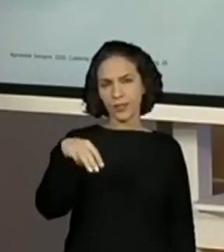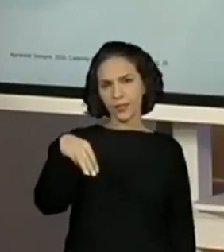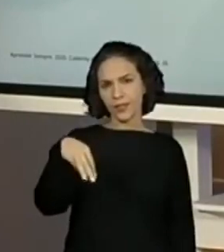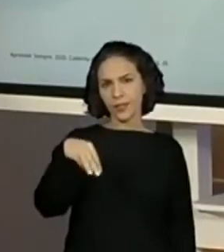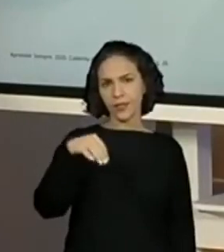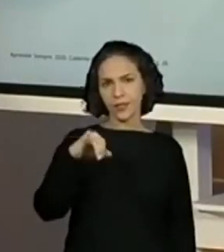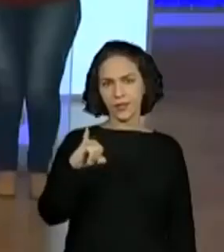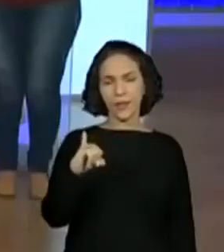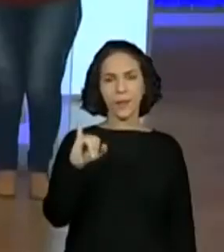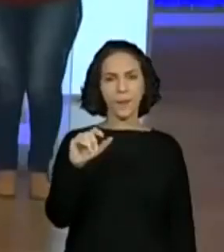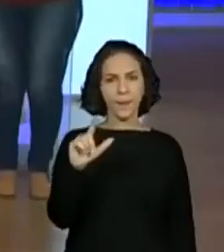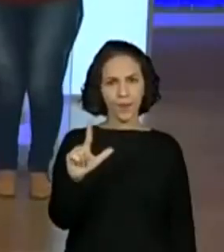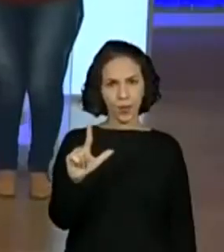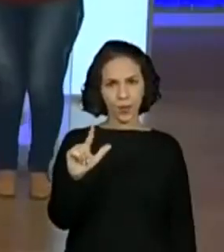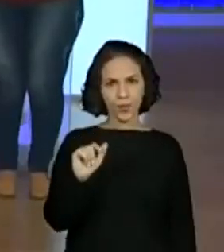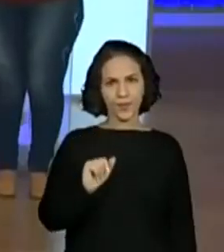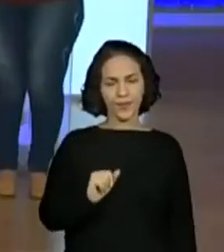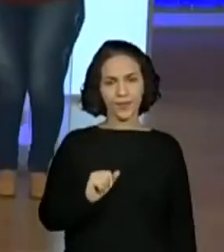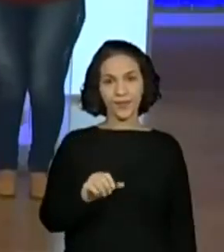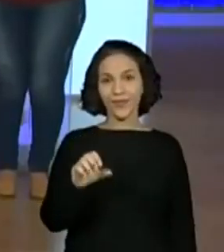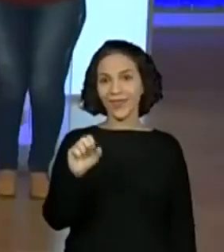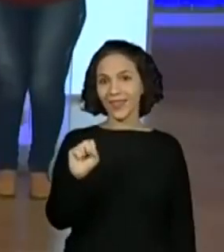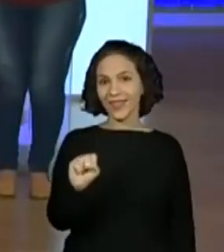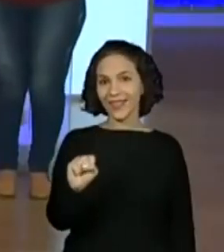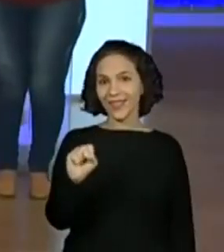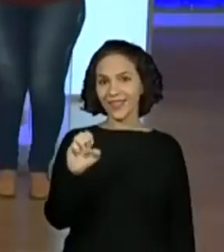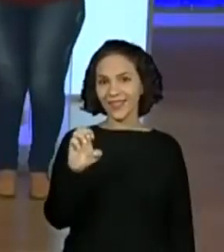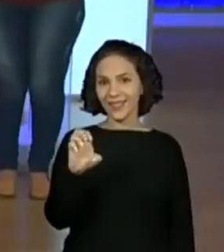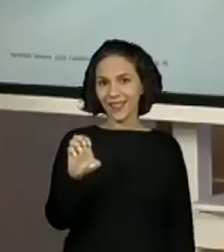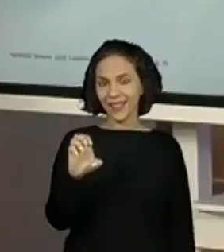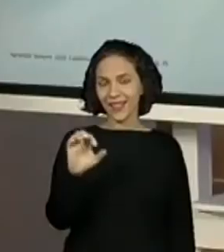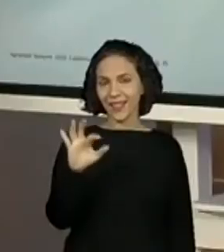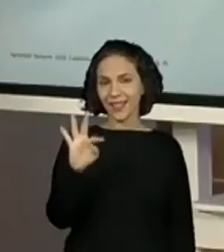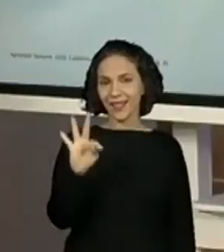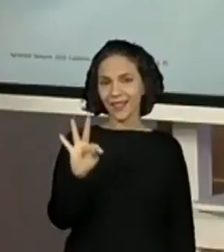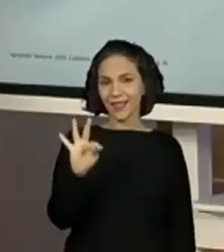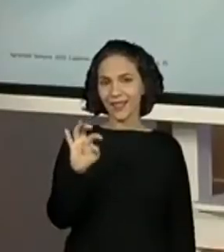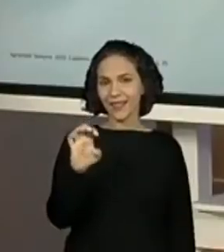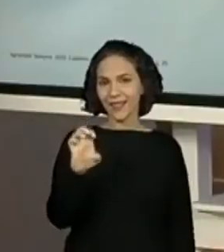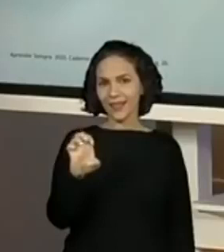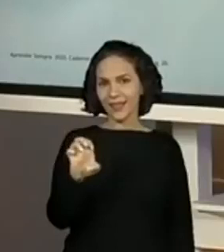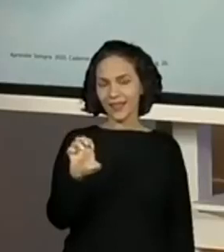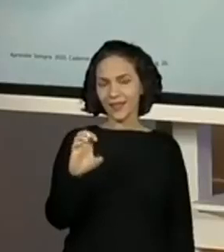2.729. Uau! Nossa, que numerão, esse hein? Daí é bom, hein?